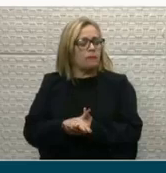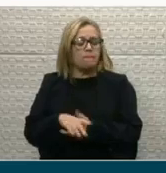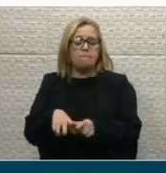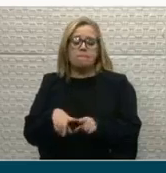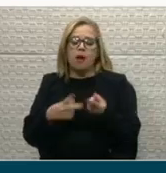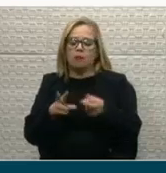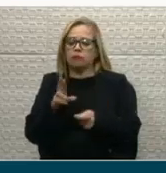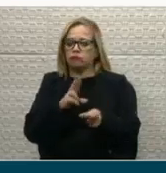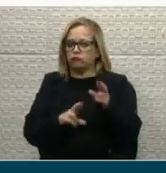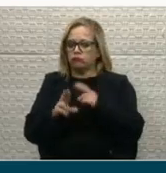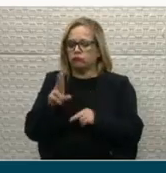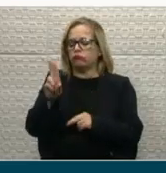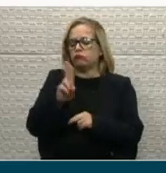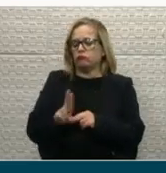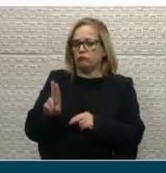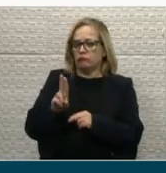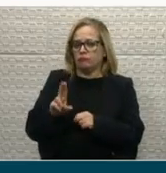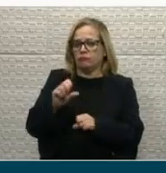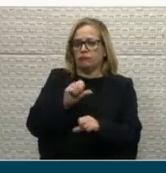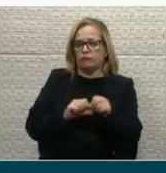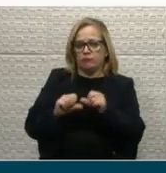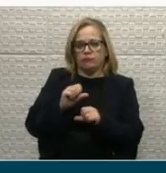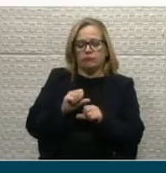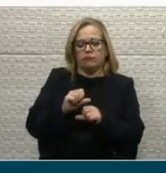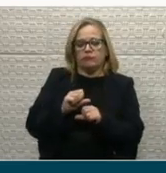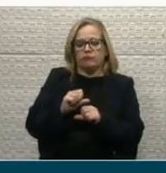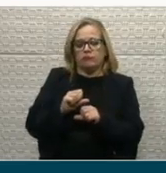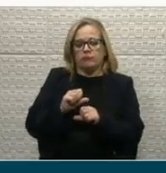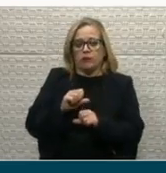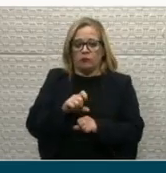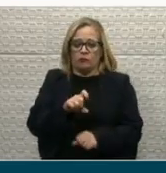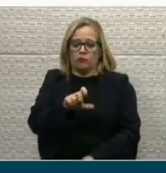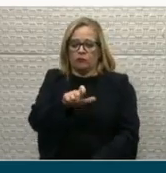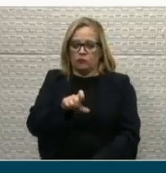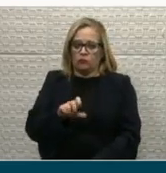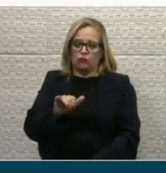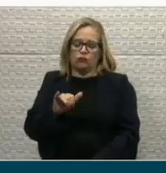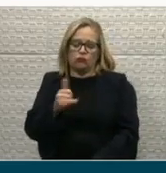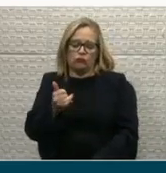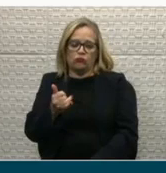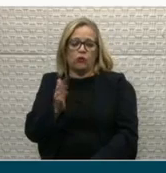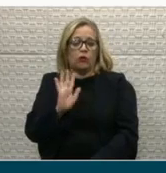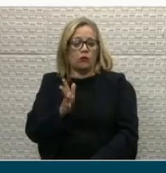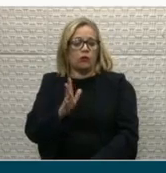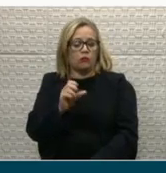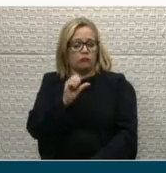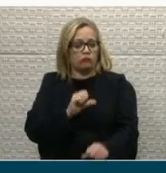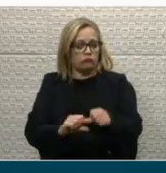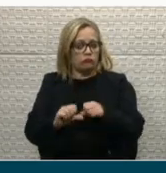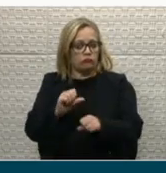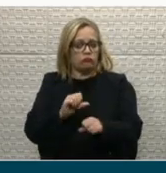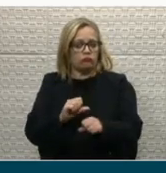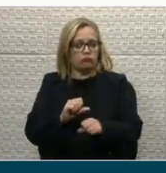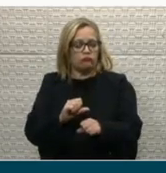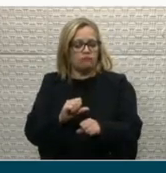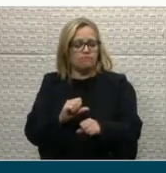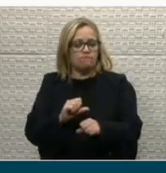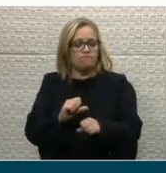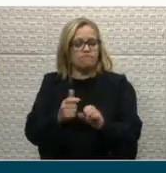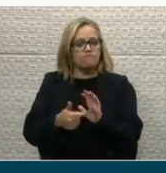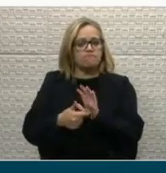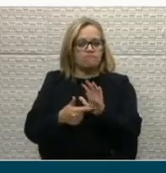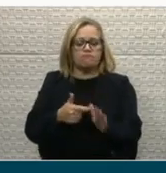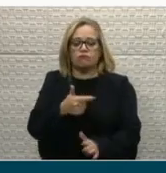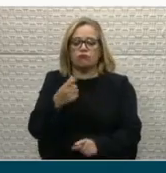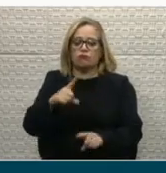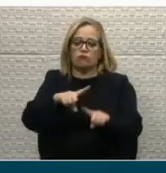observar que quando eu aplico a transformação t sobre o vetor xy, pela transformação, a sua imagem vai ser